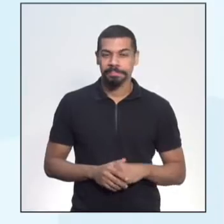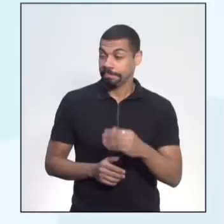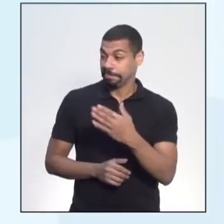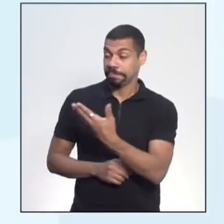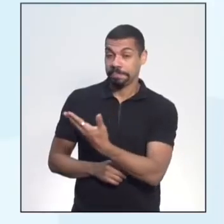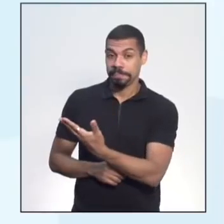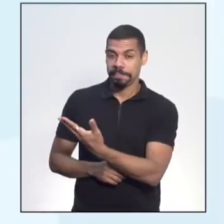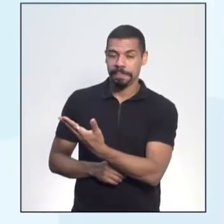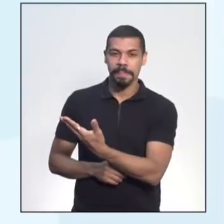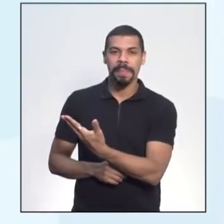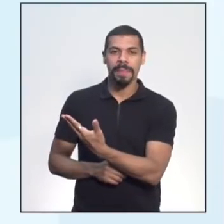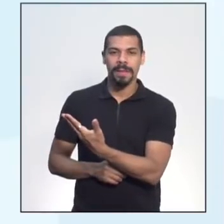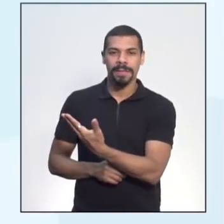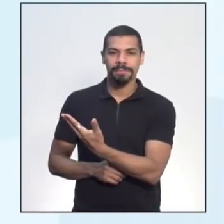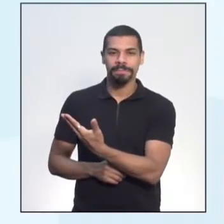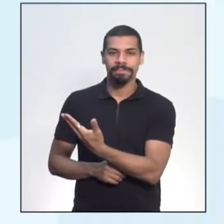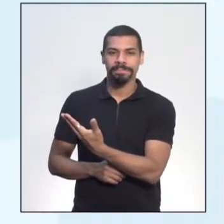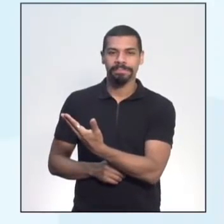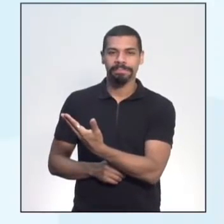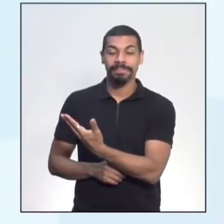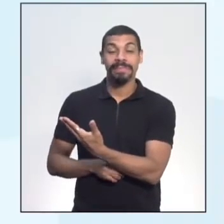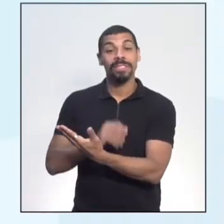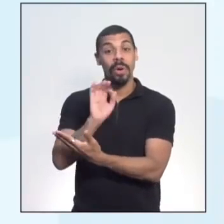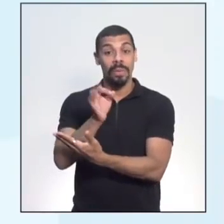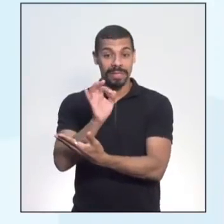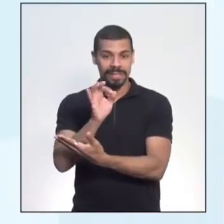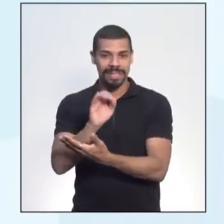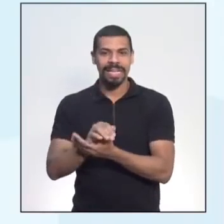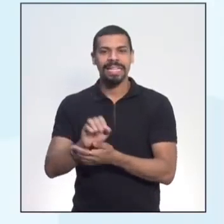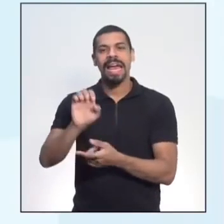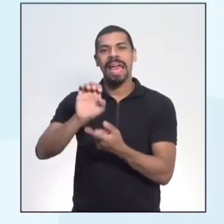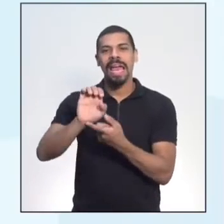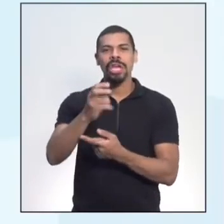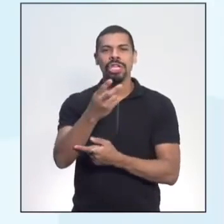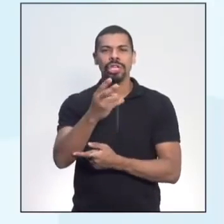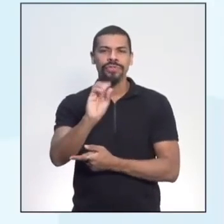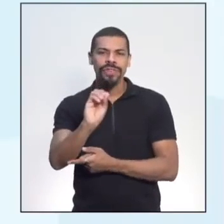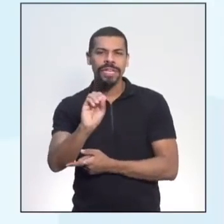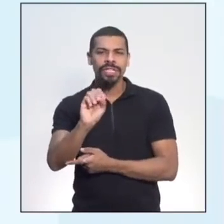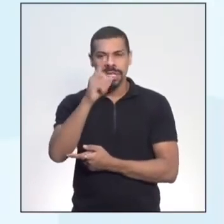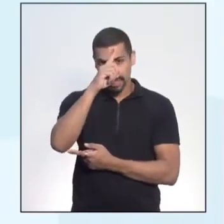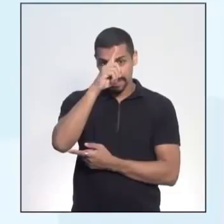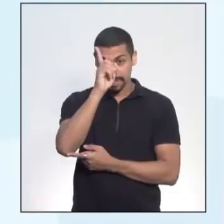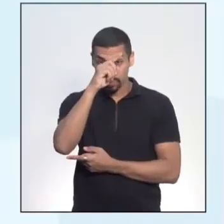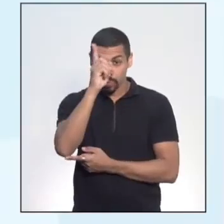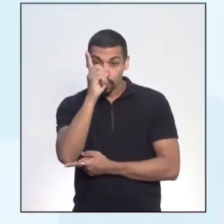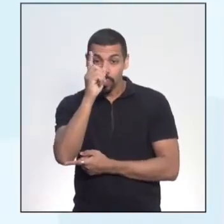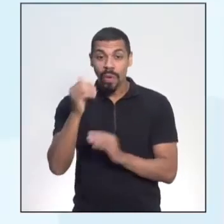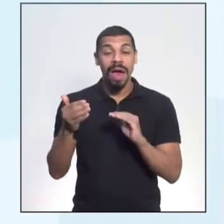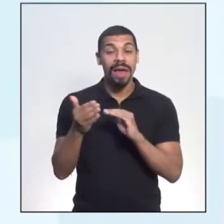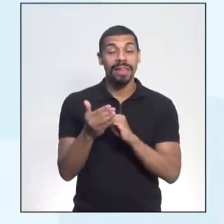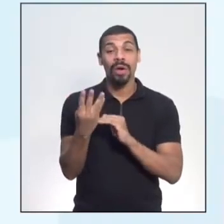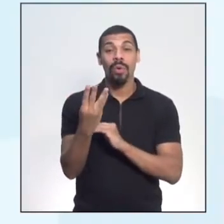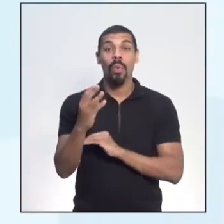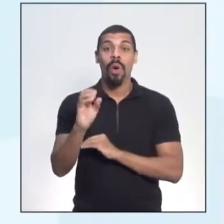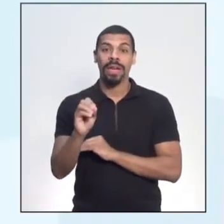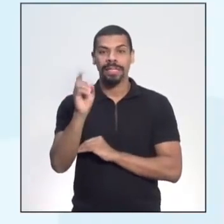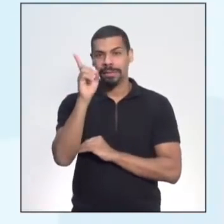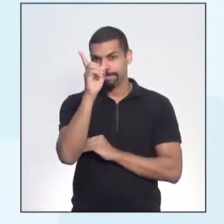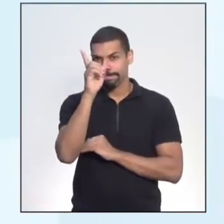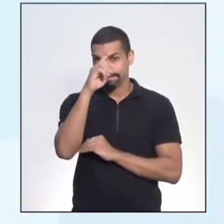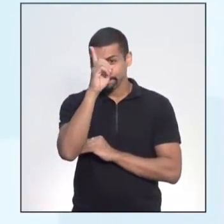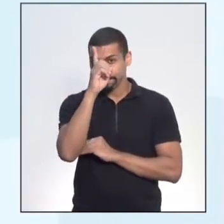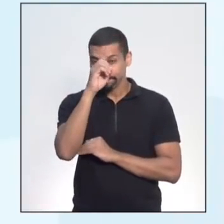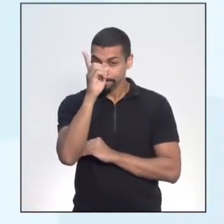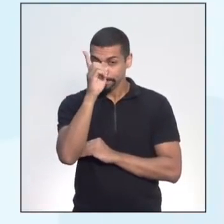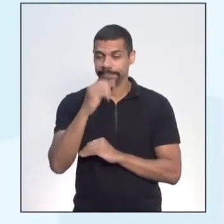desculpa. Aí, então aqui a alternativa certa é de 20 até 40, porque é onde aumentou. De 0 até 10 era decrescente